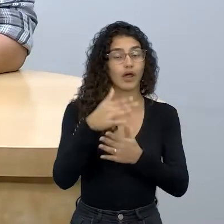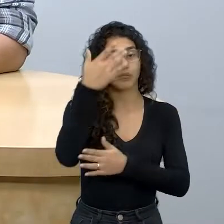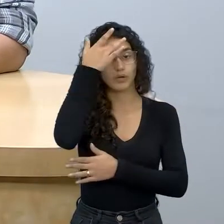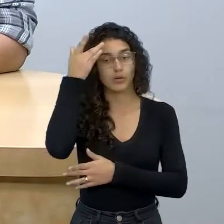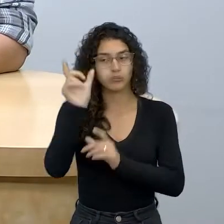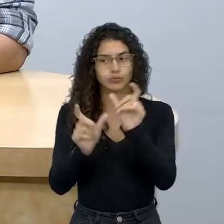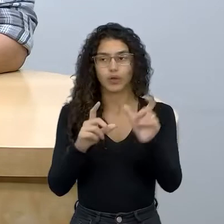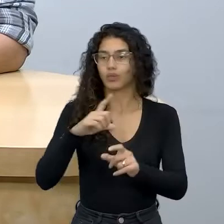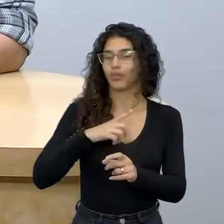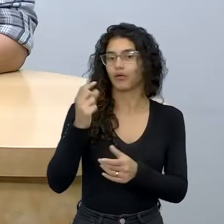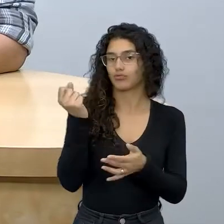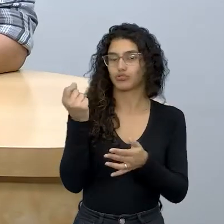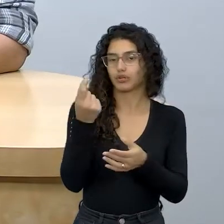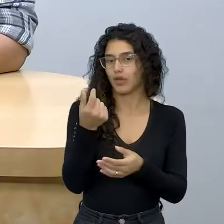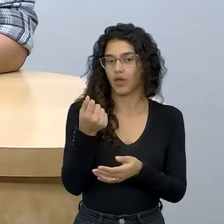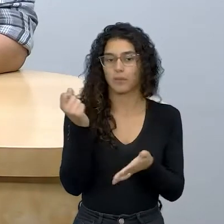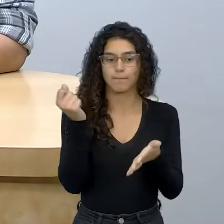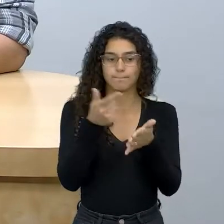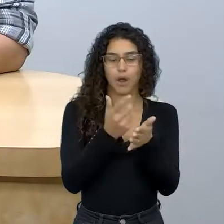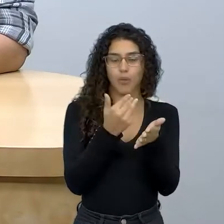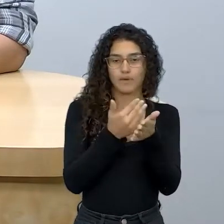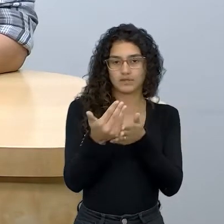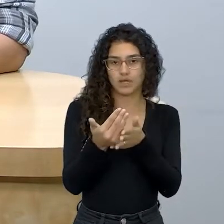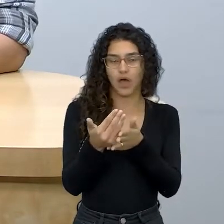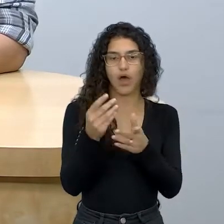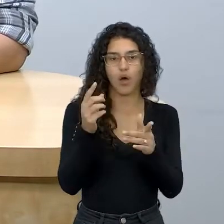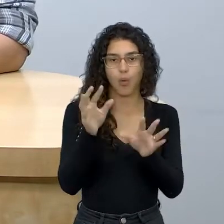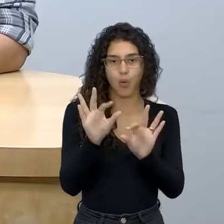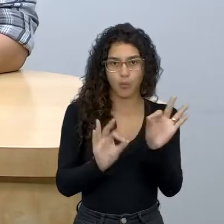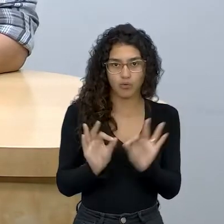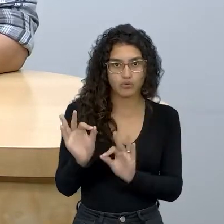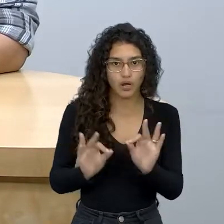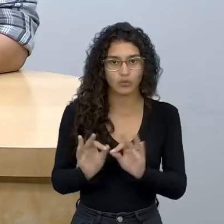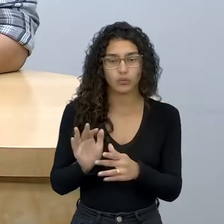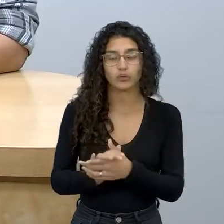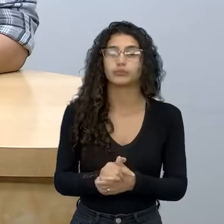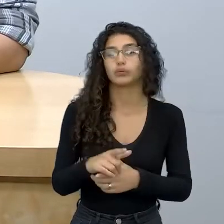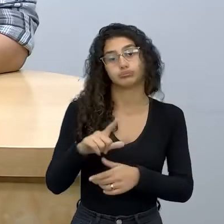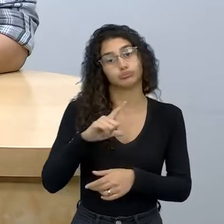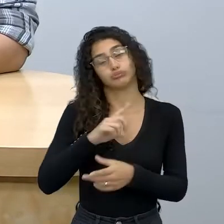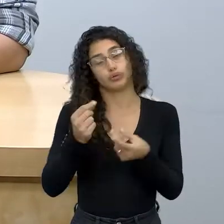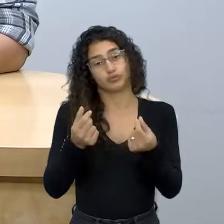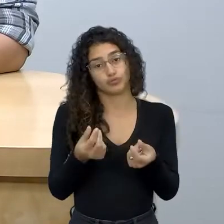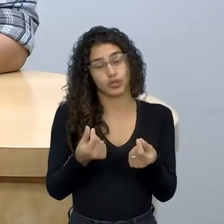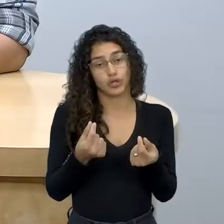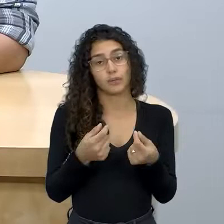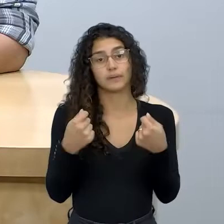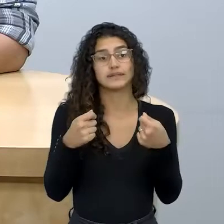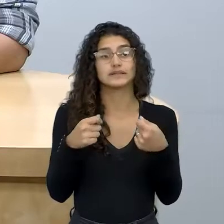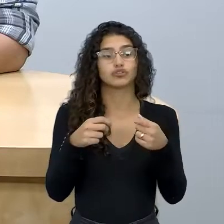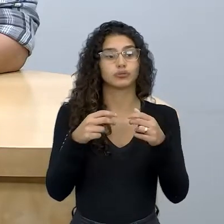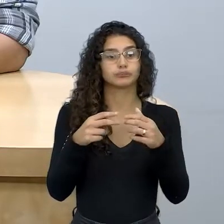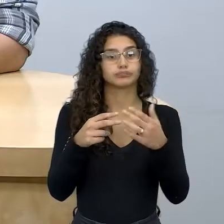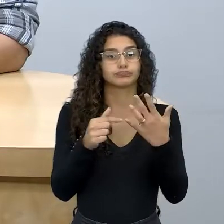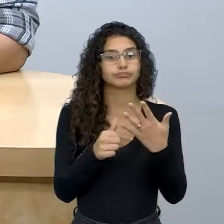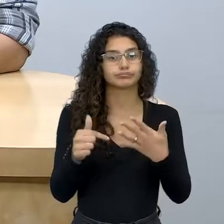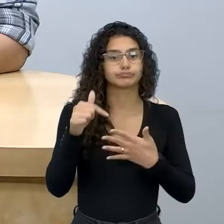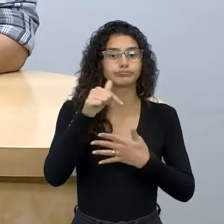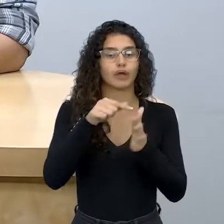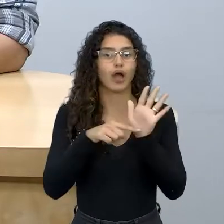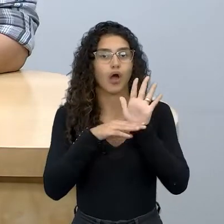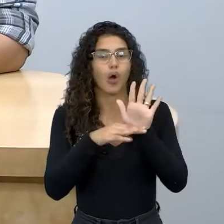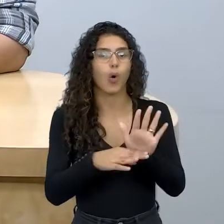tem o dinheiro para já iniciar o projeto. Então, não tendo esse dinheiro, ele precisa de patrocinadores. E